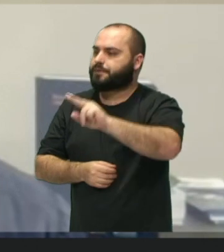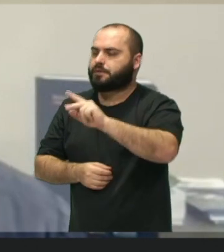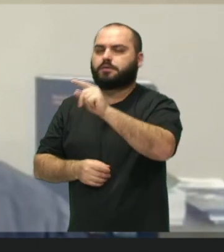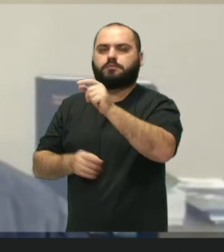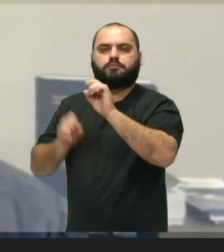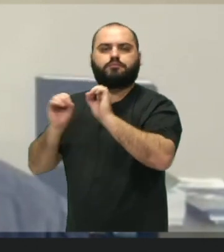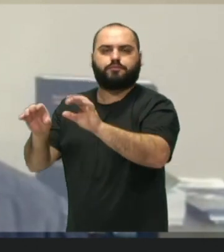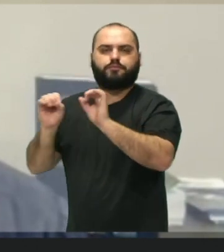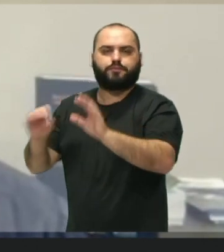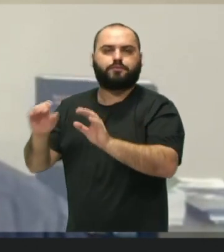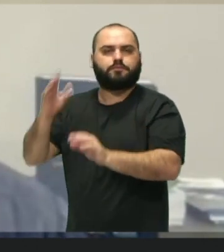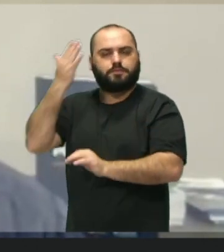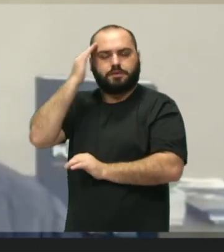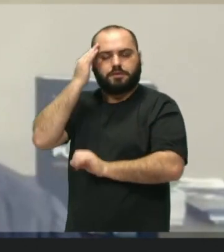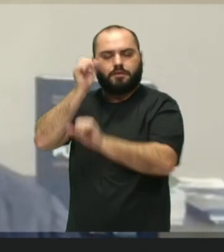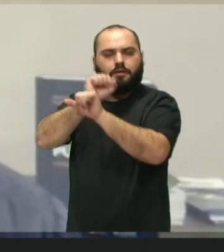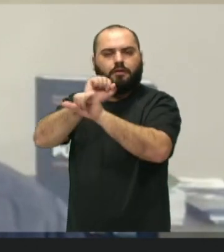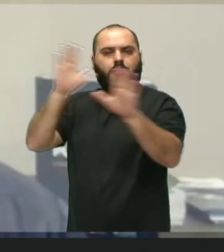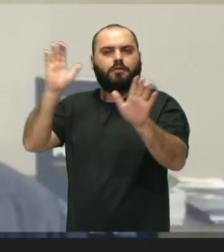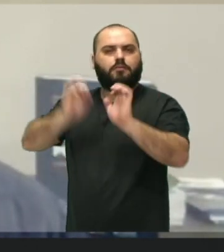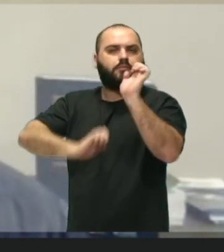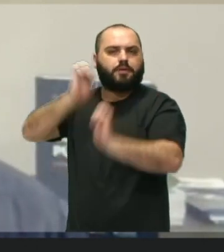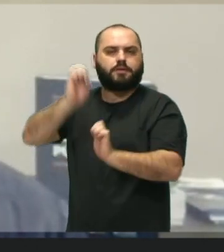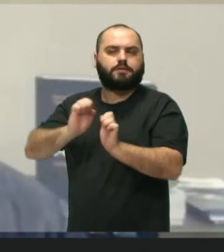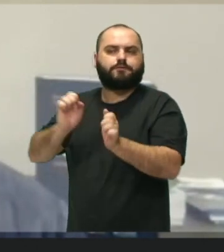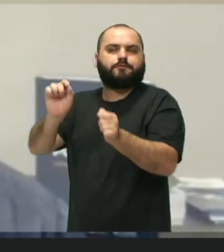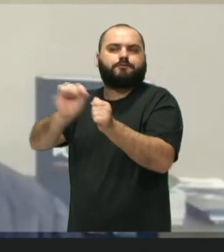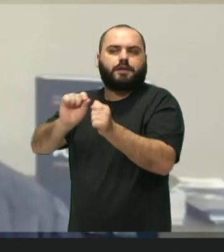para vender por licitação e por que você não pode